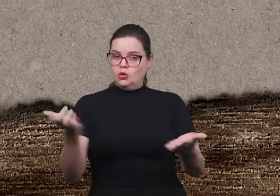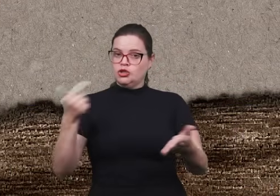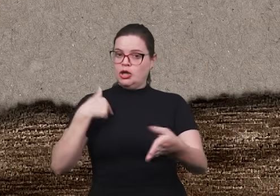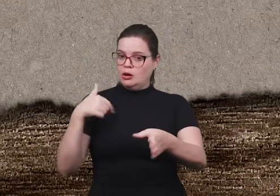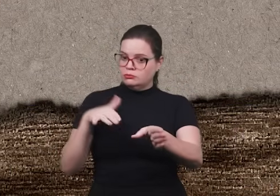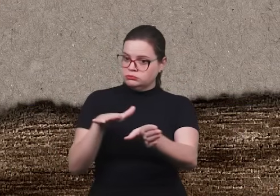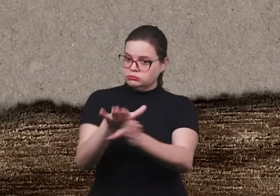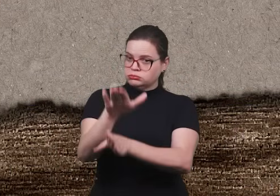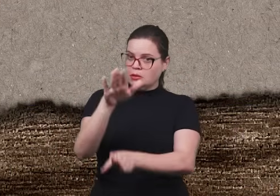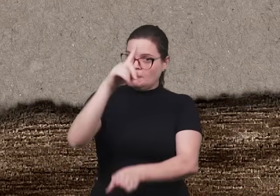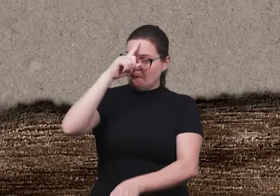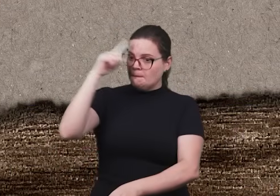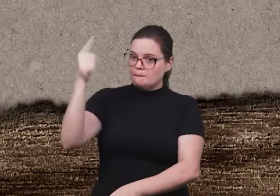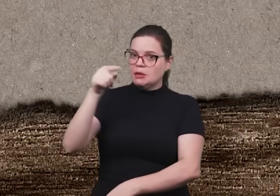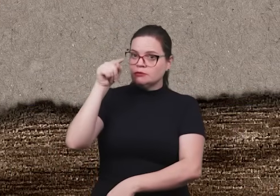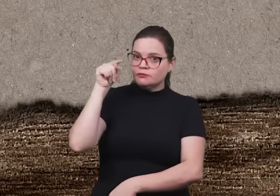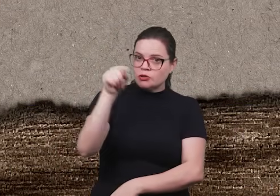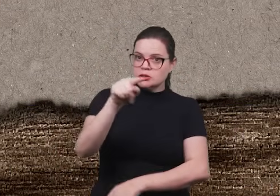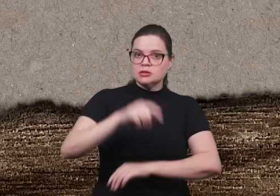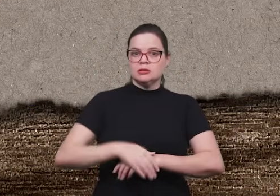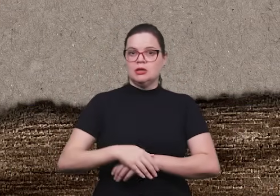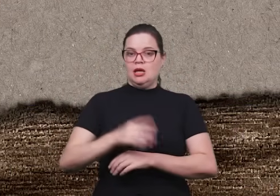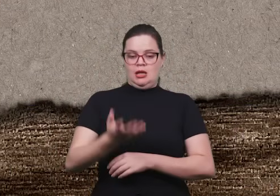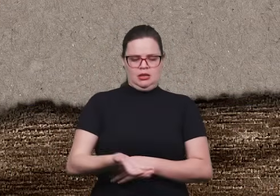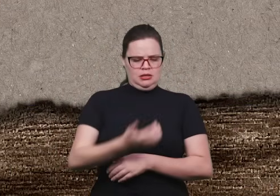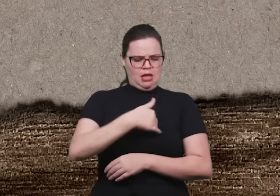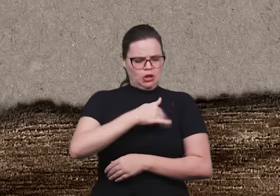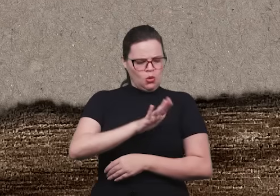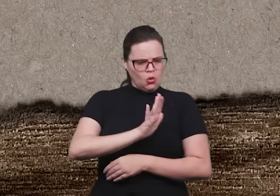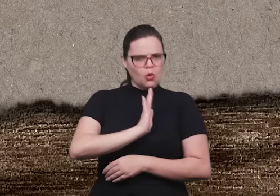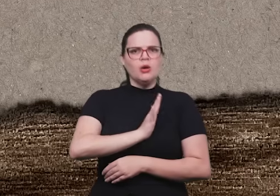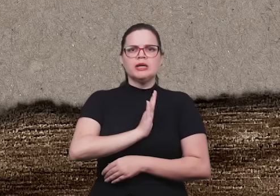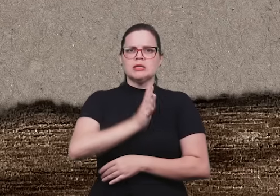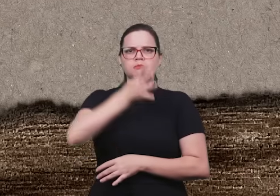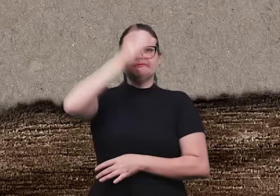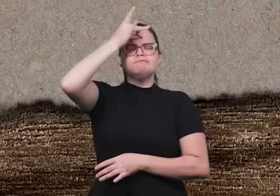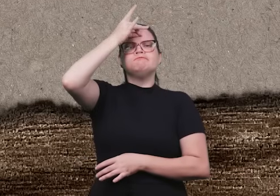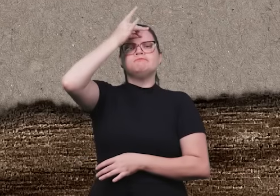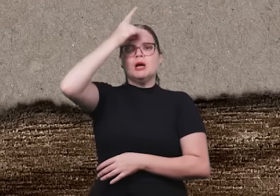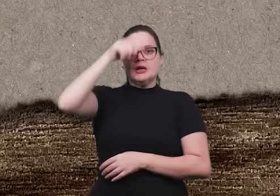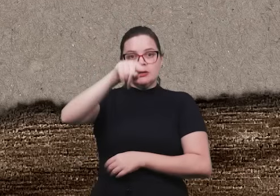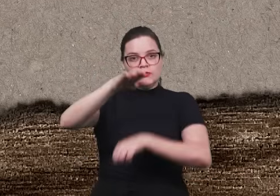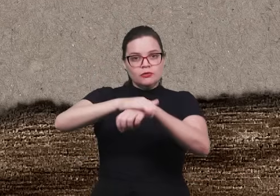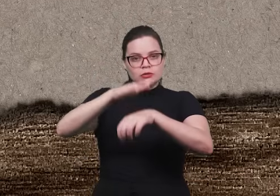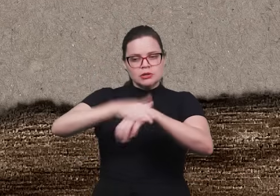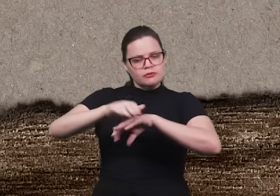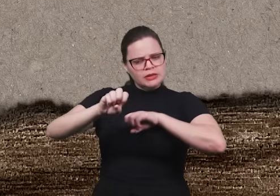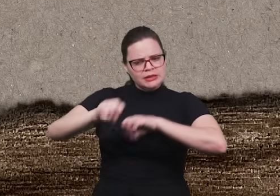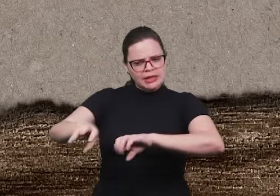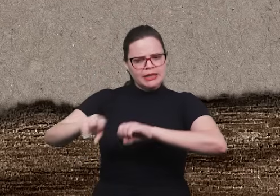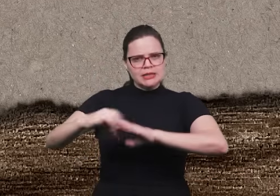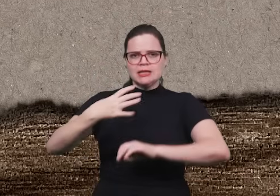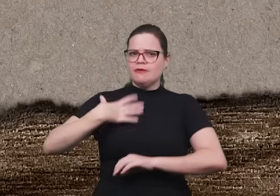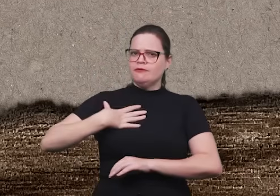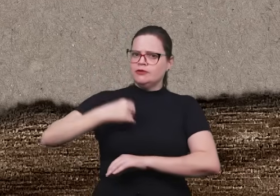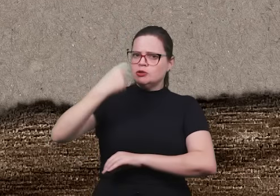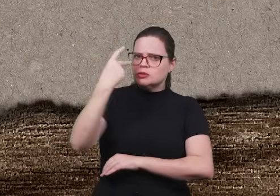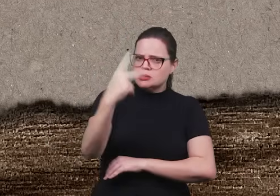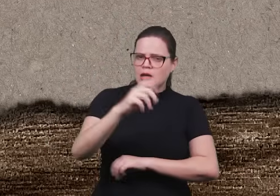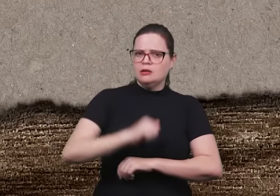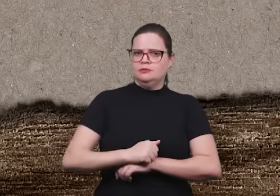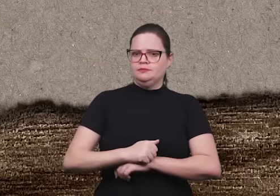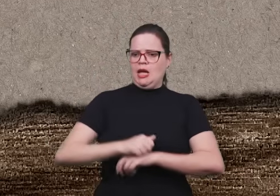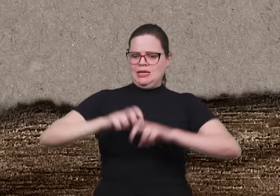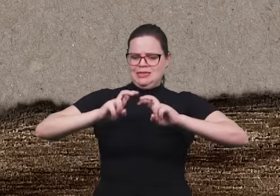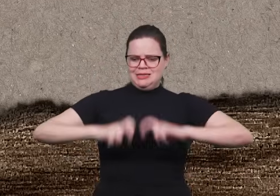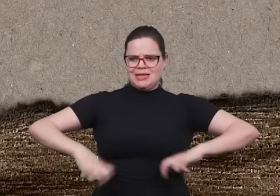te ordeno estarão no teu coração, e as intimarás a teus filhos, e delas